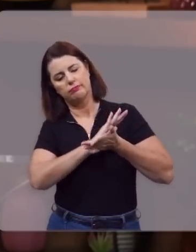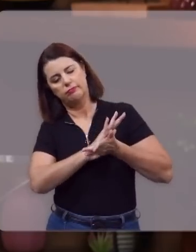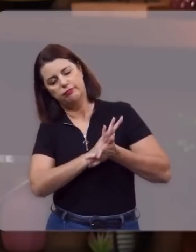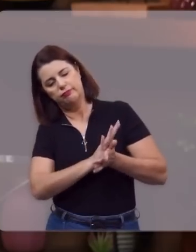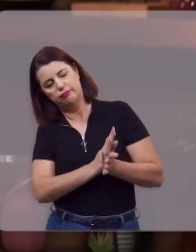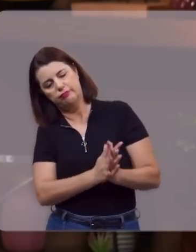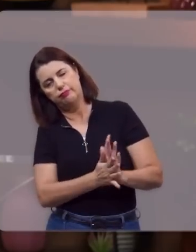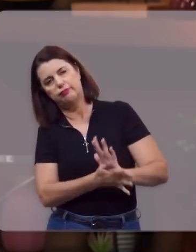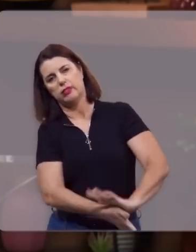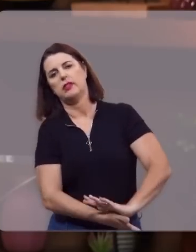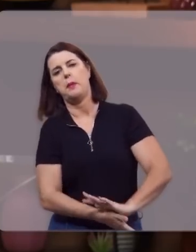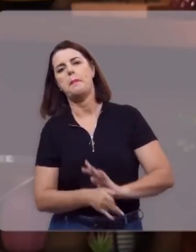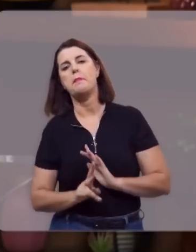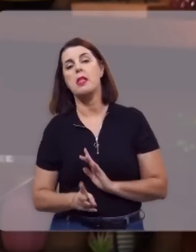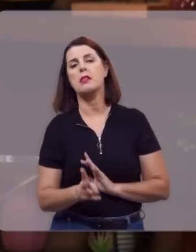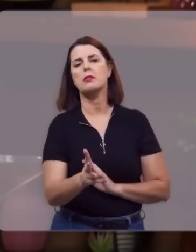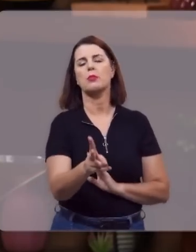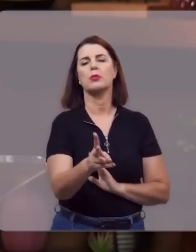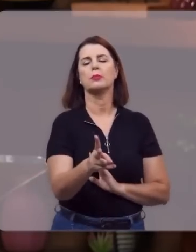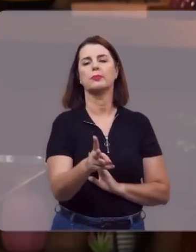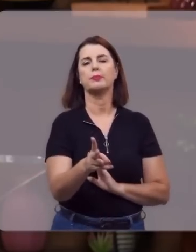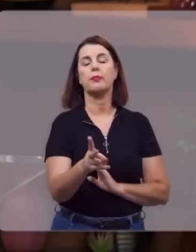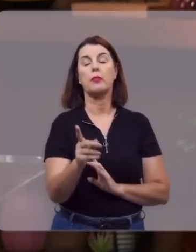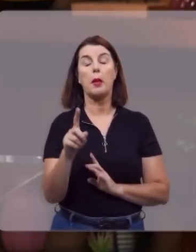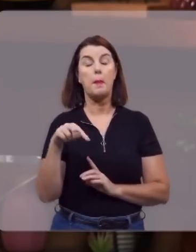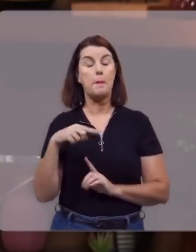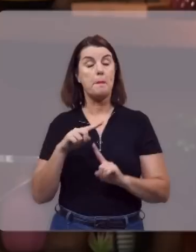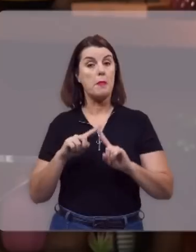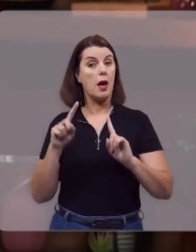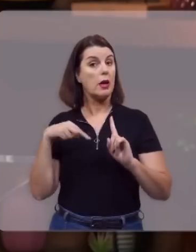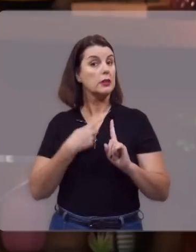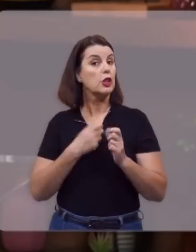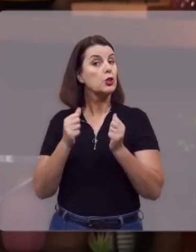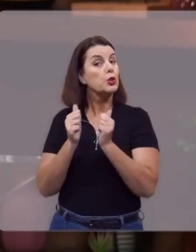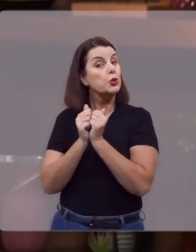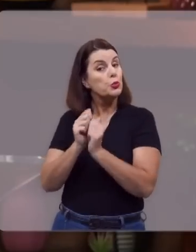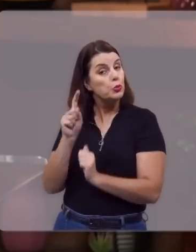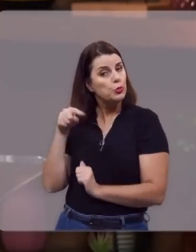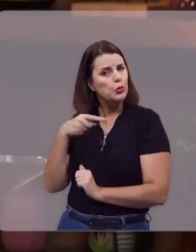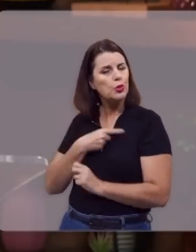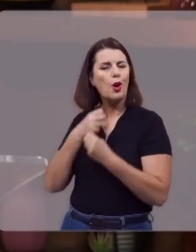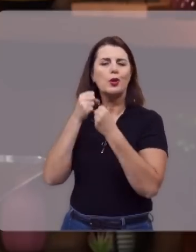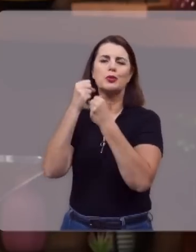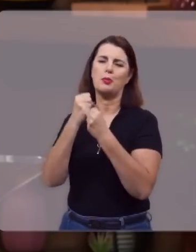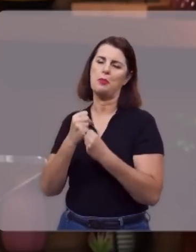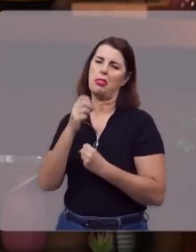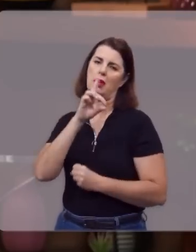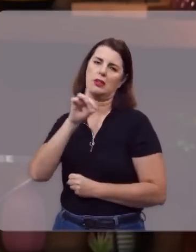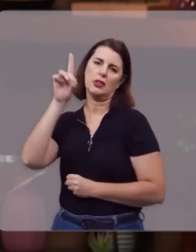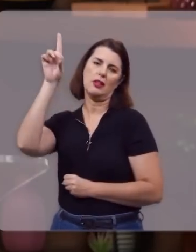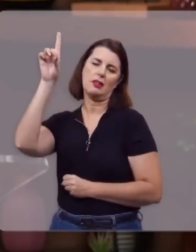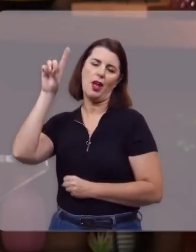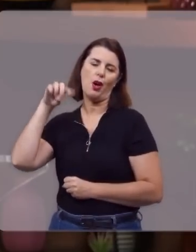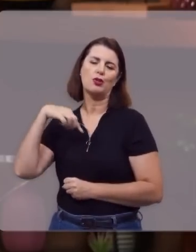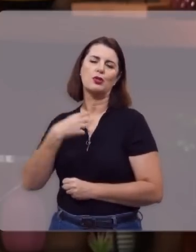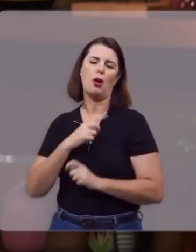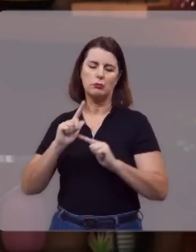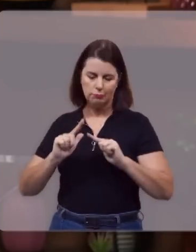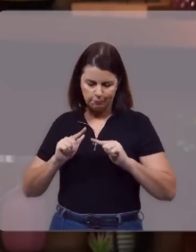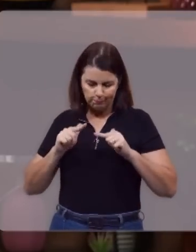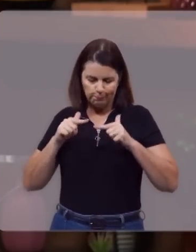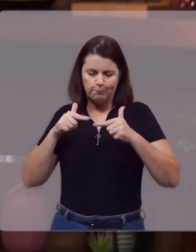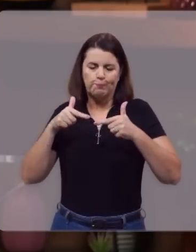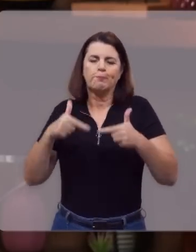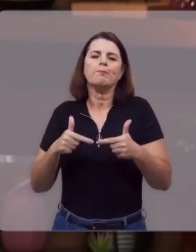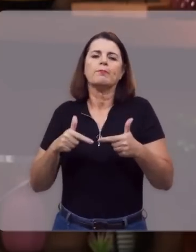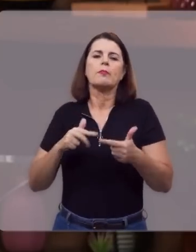fragorosamente derrotados. Mas se tivermos sobre a nossa vida o poder de Deus, nós